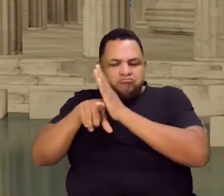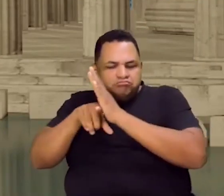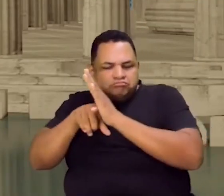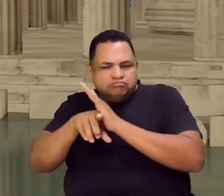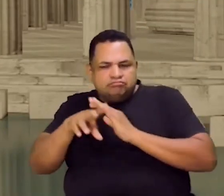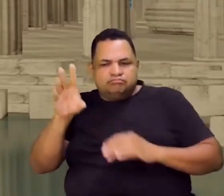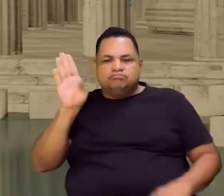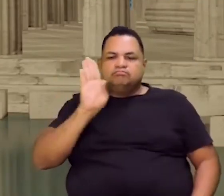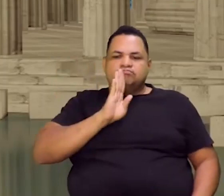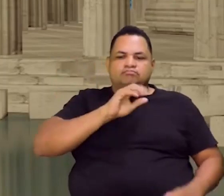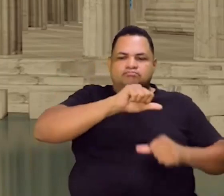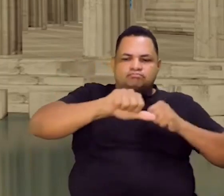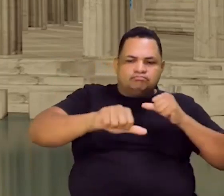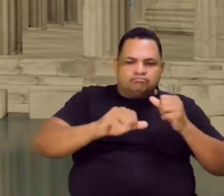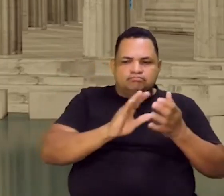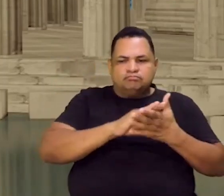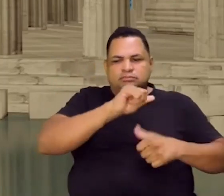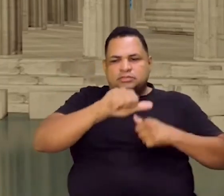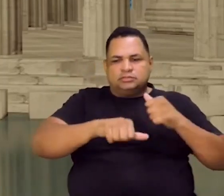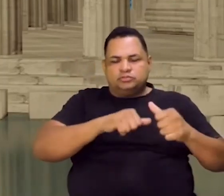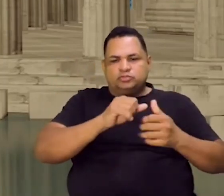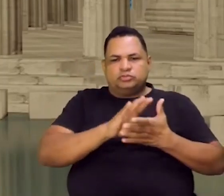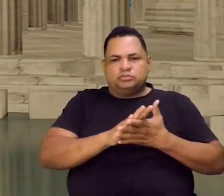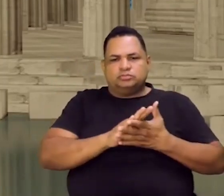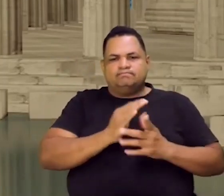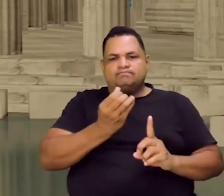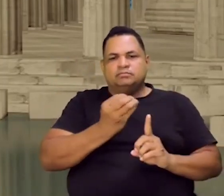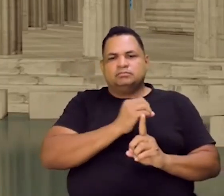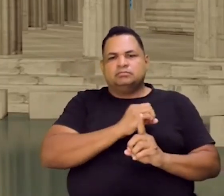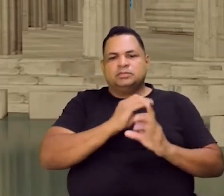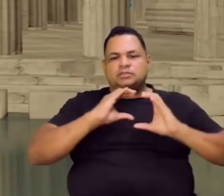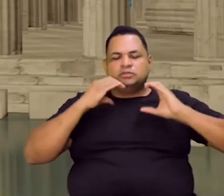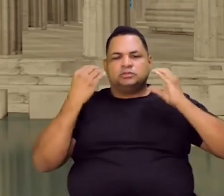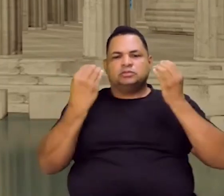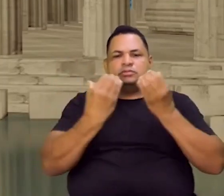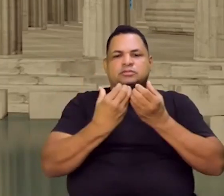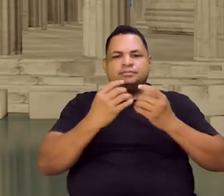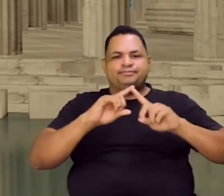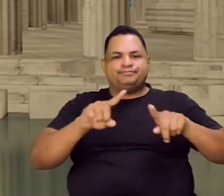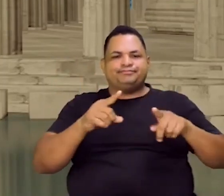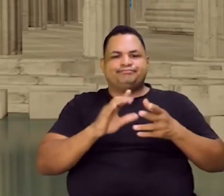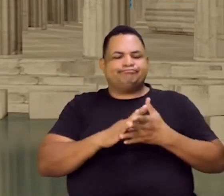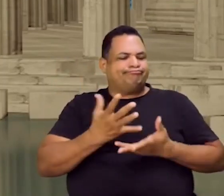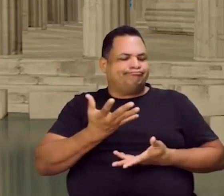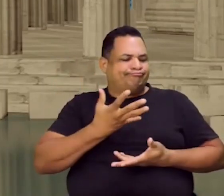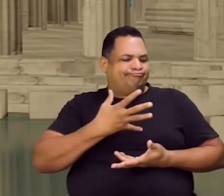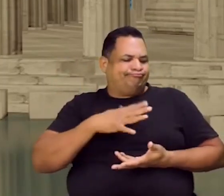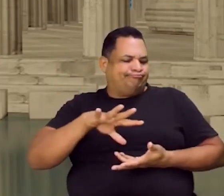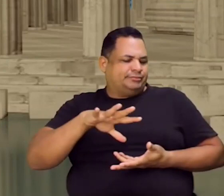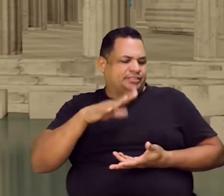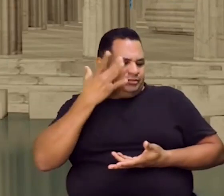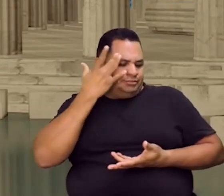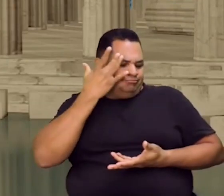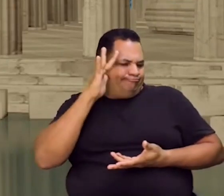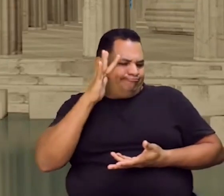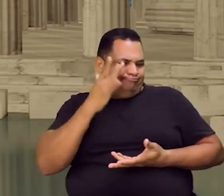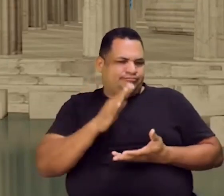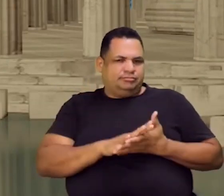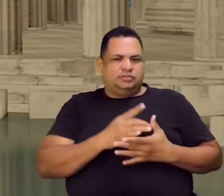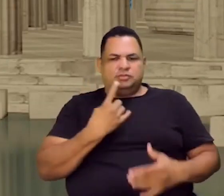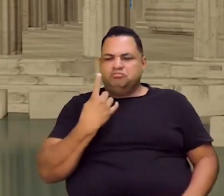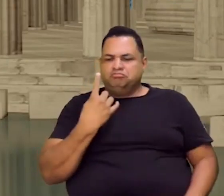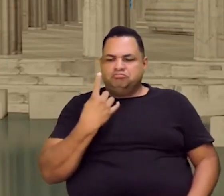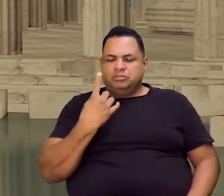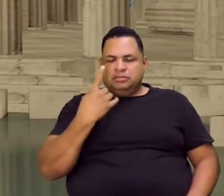a sua comunidade. Mas por ser só ela, ninguém deu muita atenção. Veja bem, é só